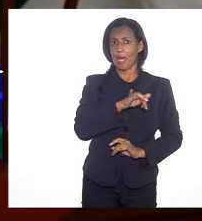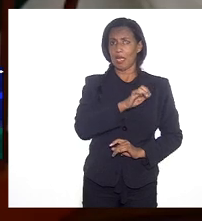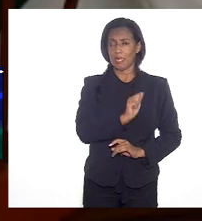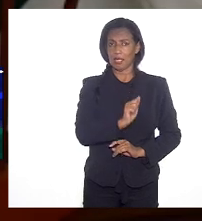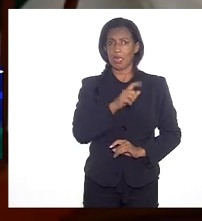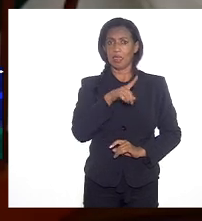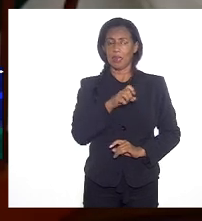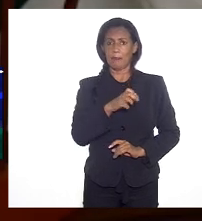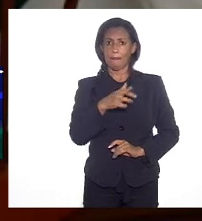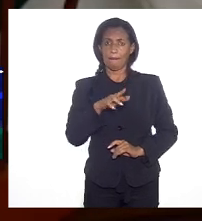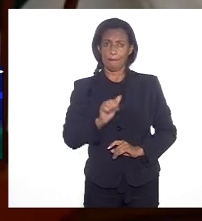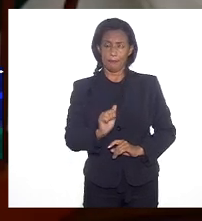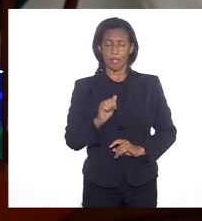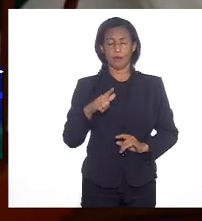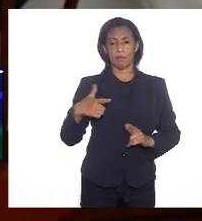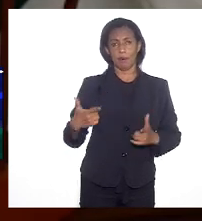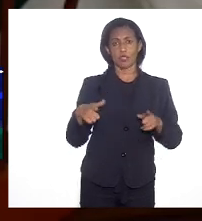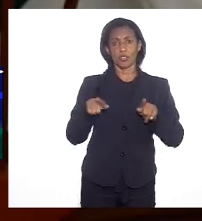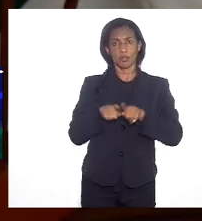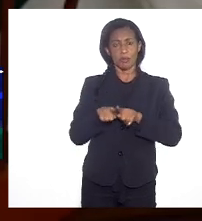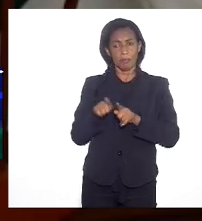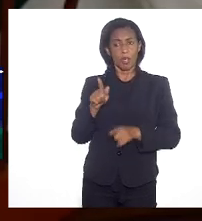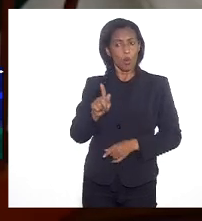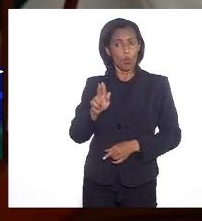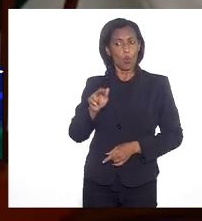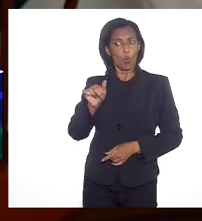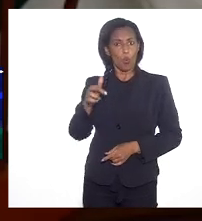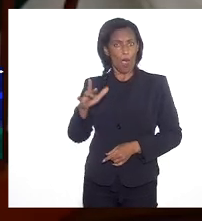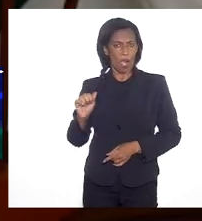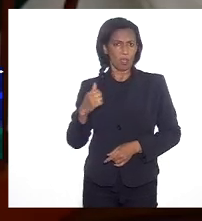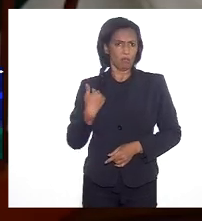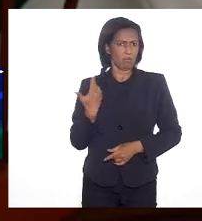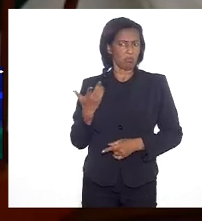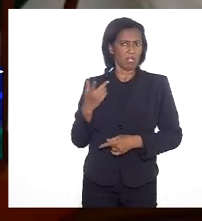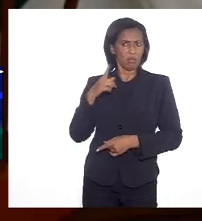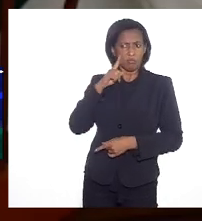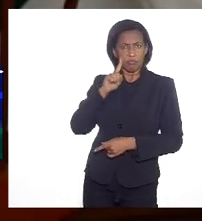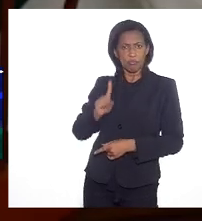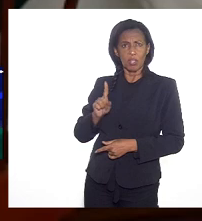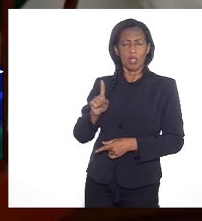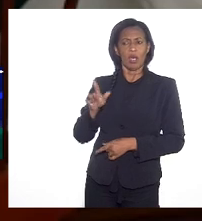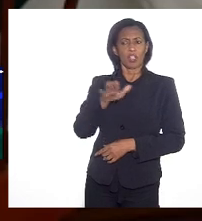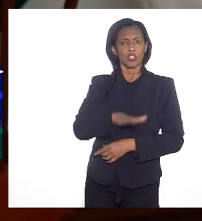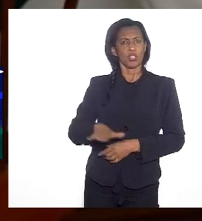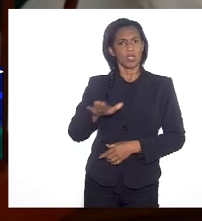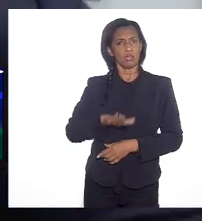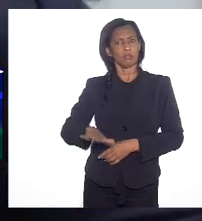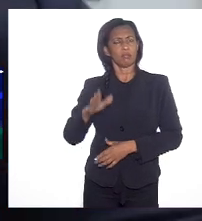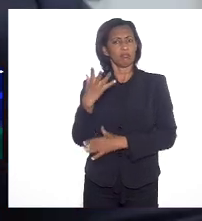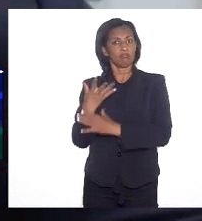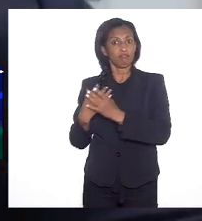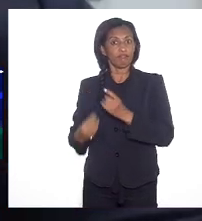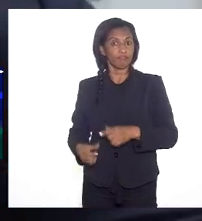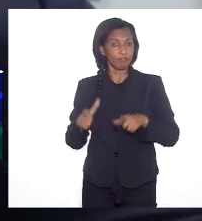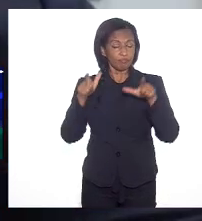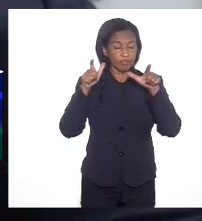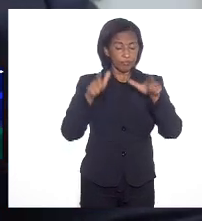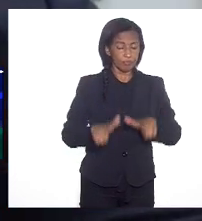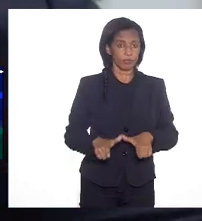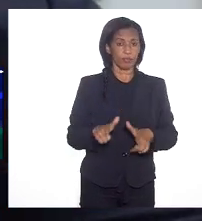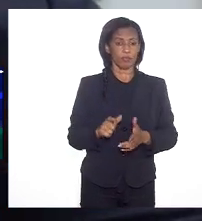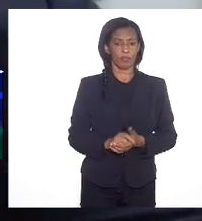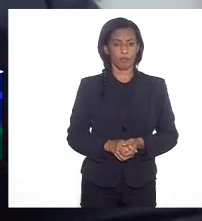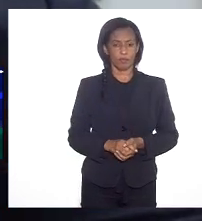municipal na questão, que é um tema que eu tenho levantado a bandeira, das crianças desaparecidas, né? Onde...